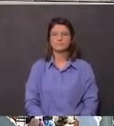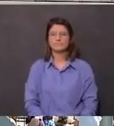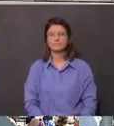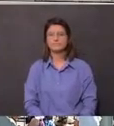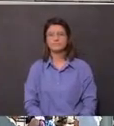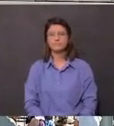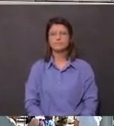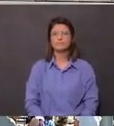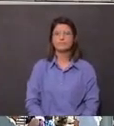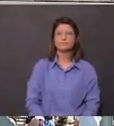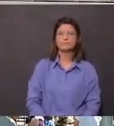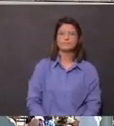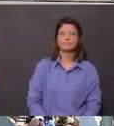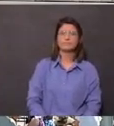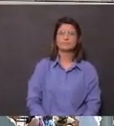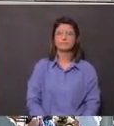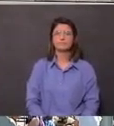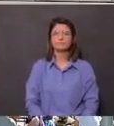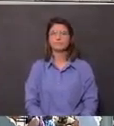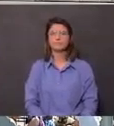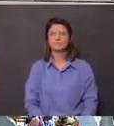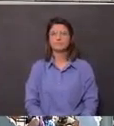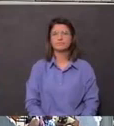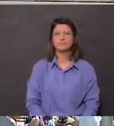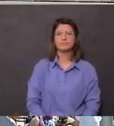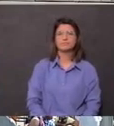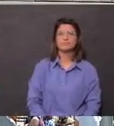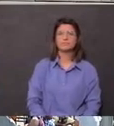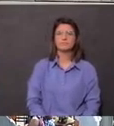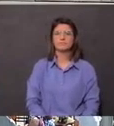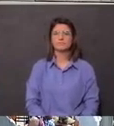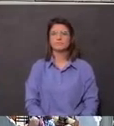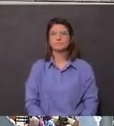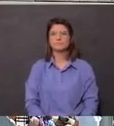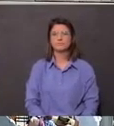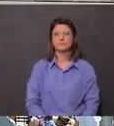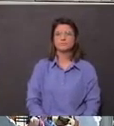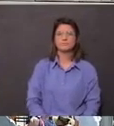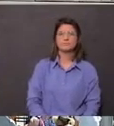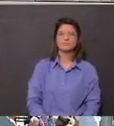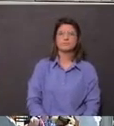Thank you.